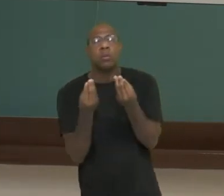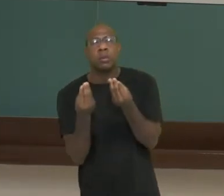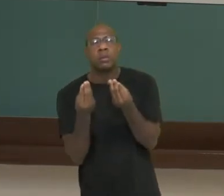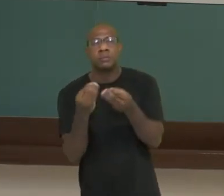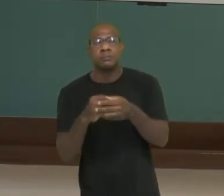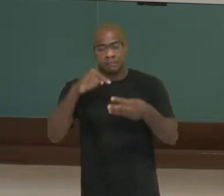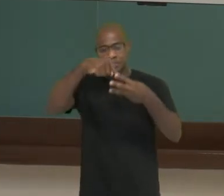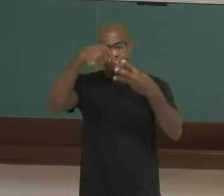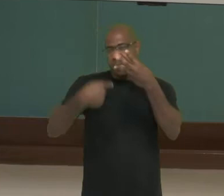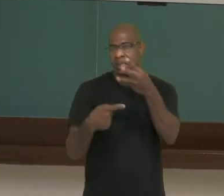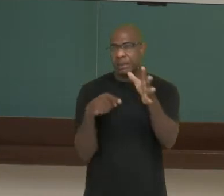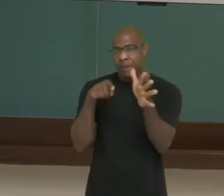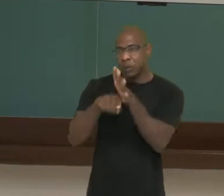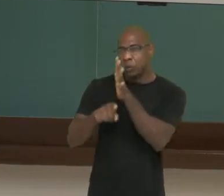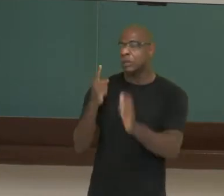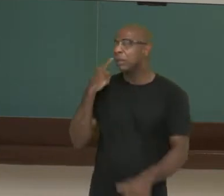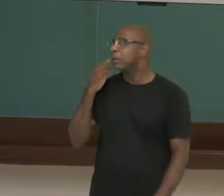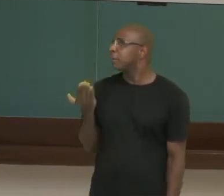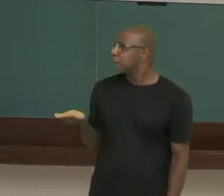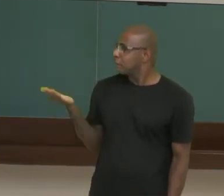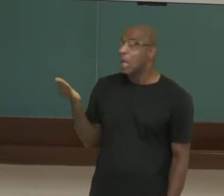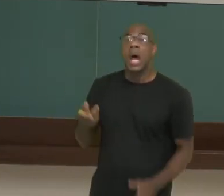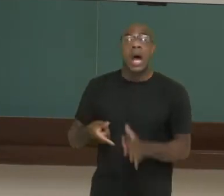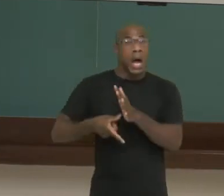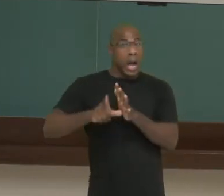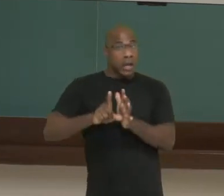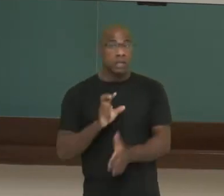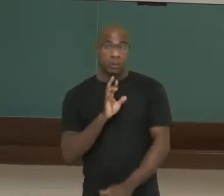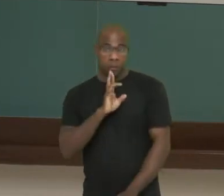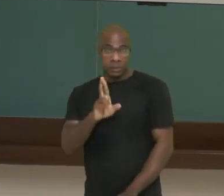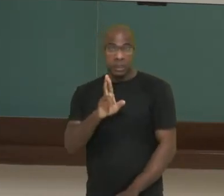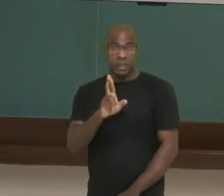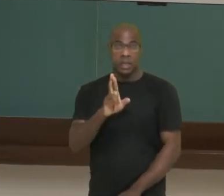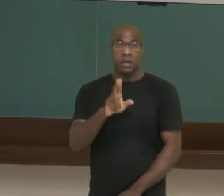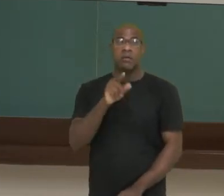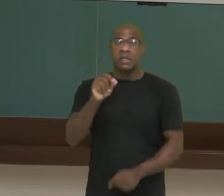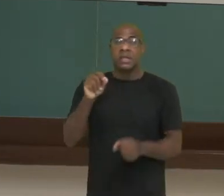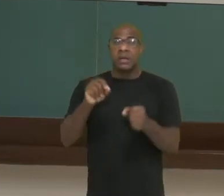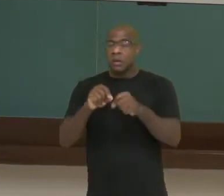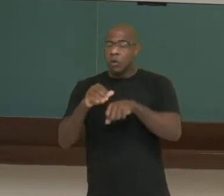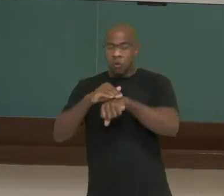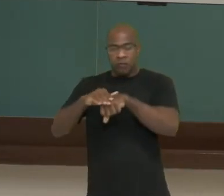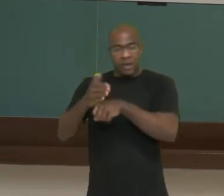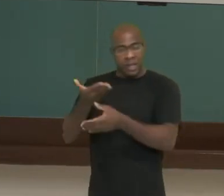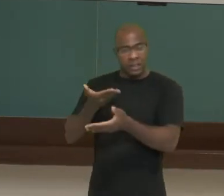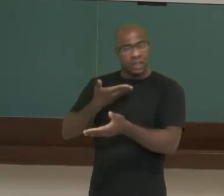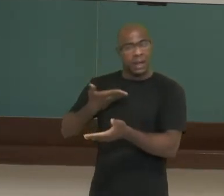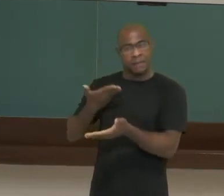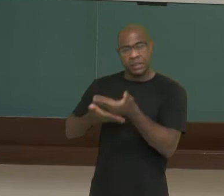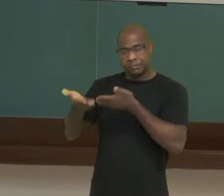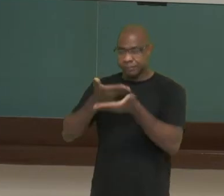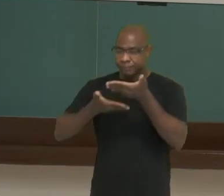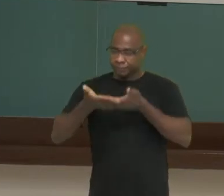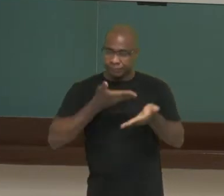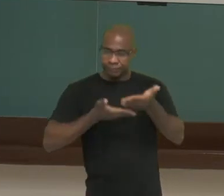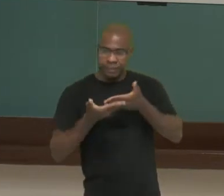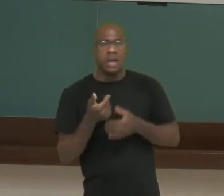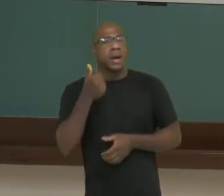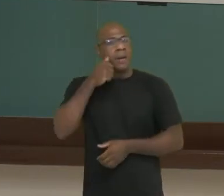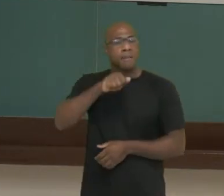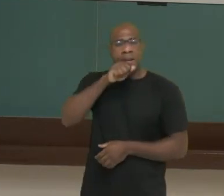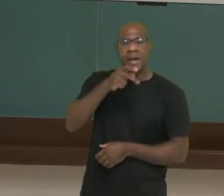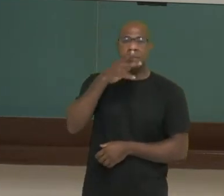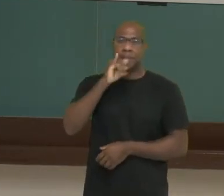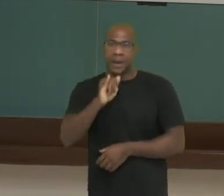3 questionários aqui. E antes de eu responder, eu quero que vocês rascunhem, converse entre vocês, converse com a mamãe, com o papai,